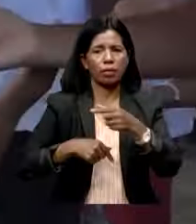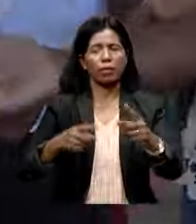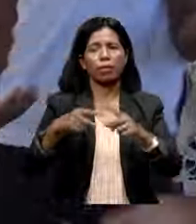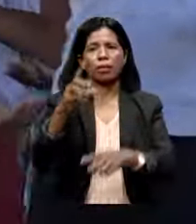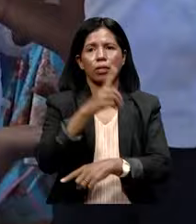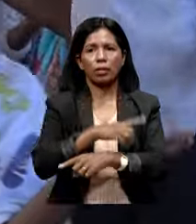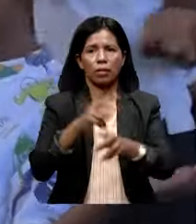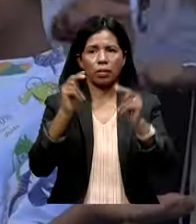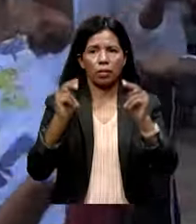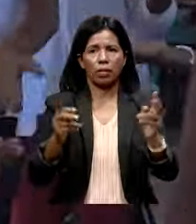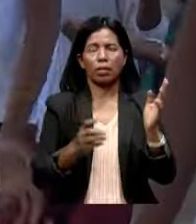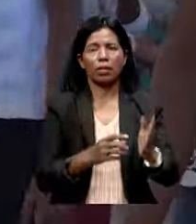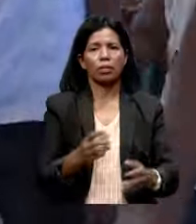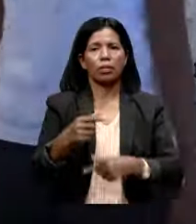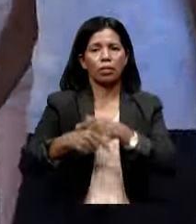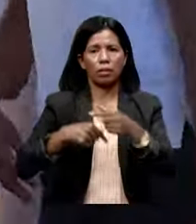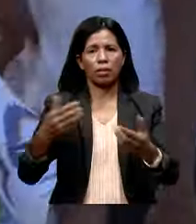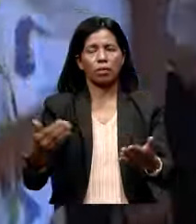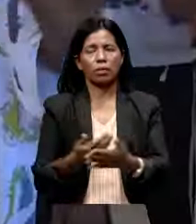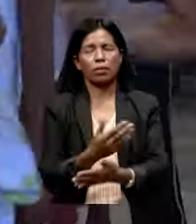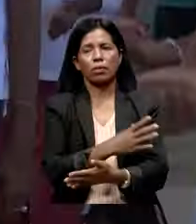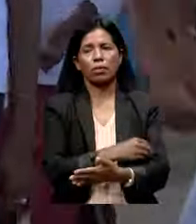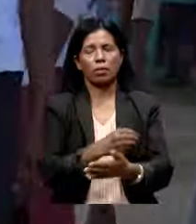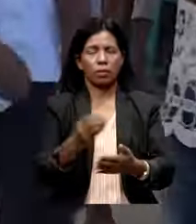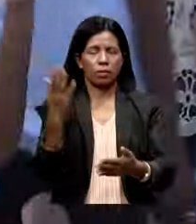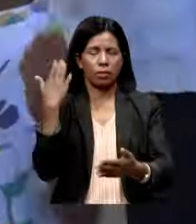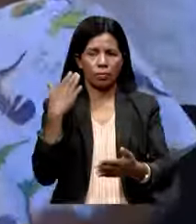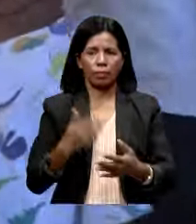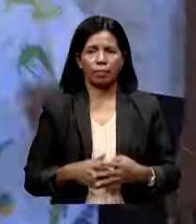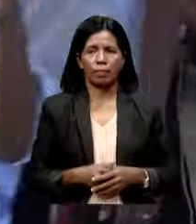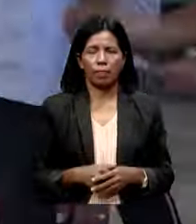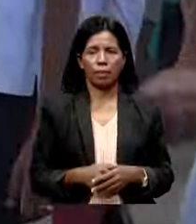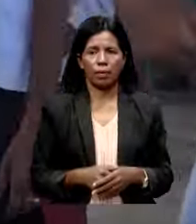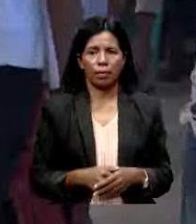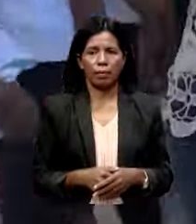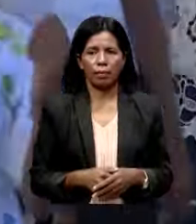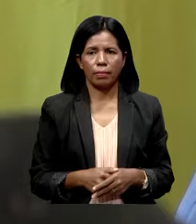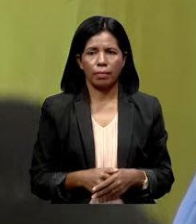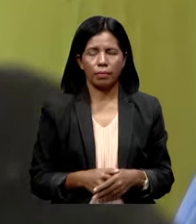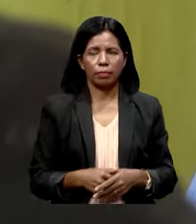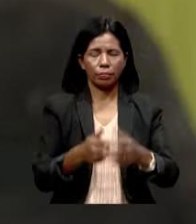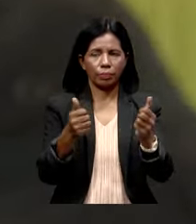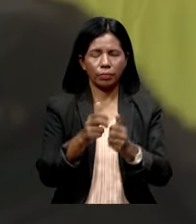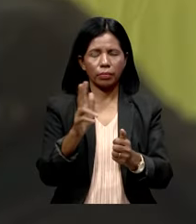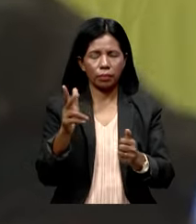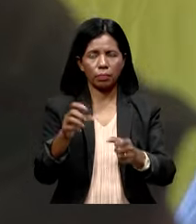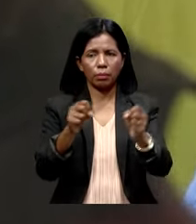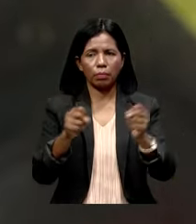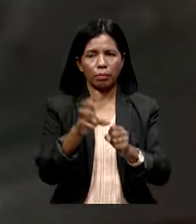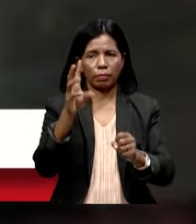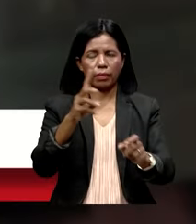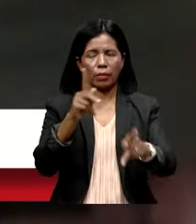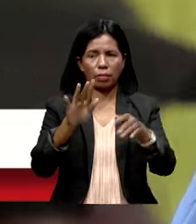nian tenki hatutan zeração tuan nia infatin hori aldea to nulu hori sukunen hori total